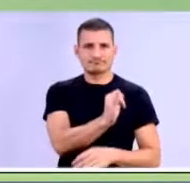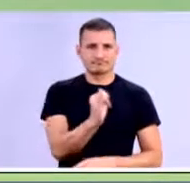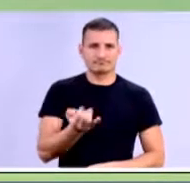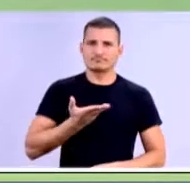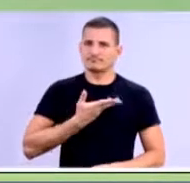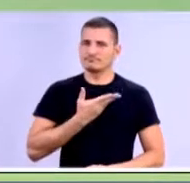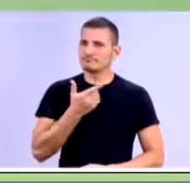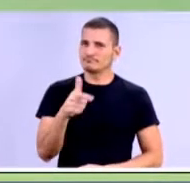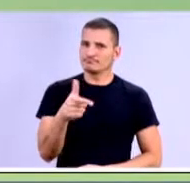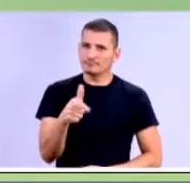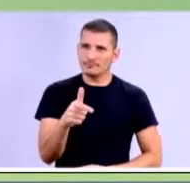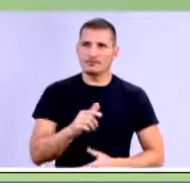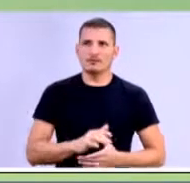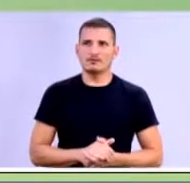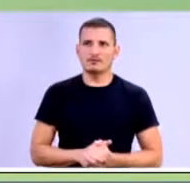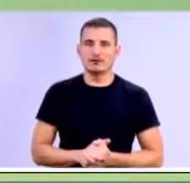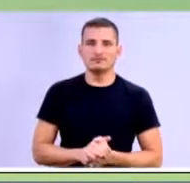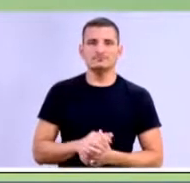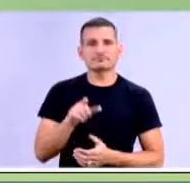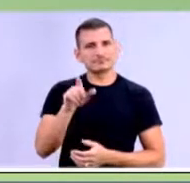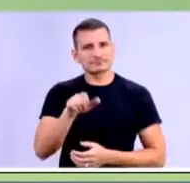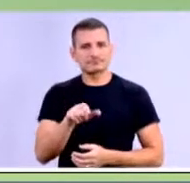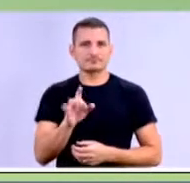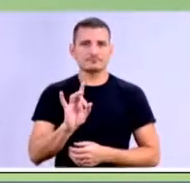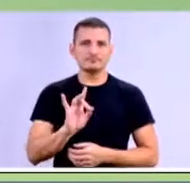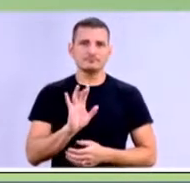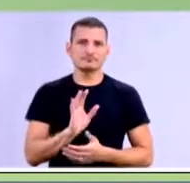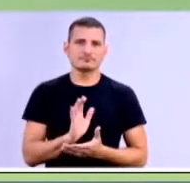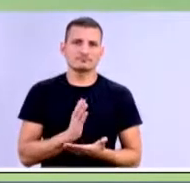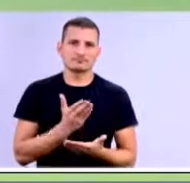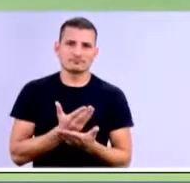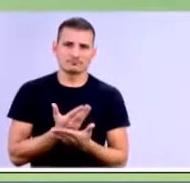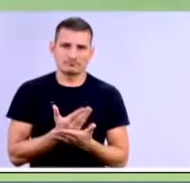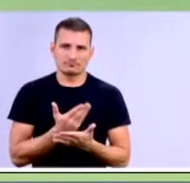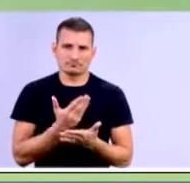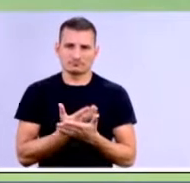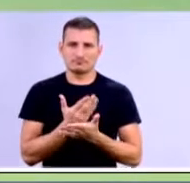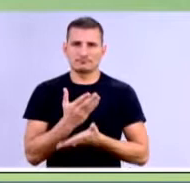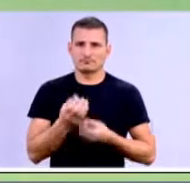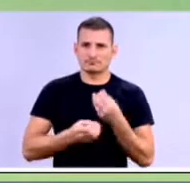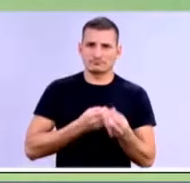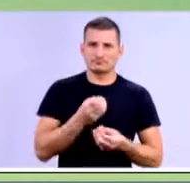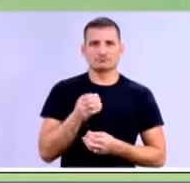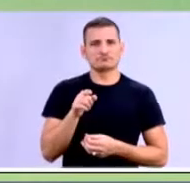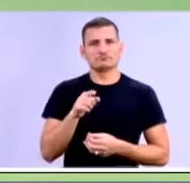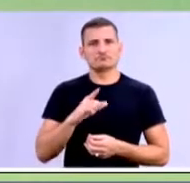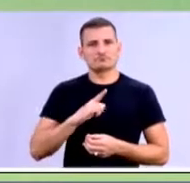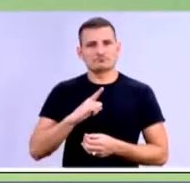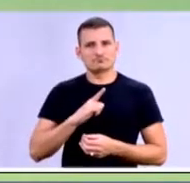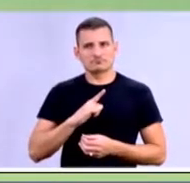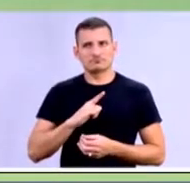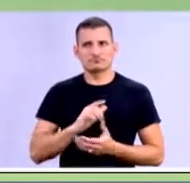É uma forma de estudar em que ele conta com o auxílio